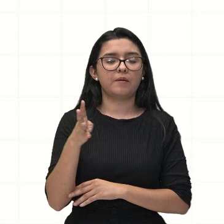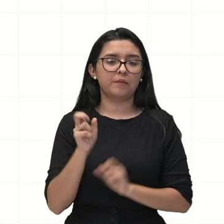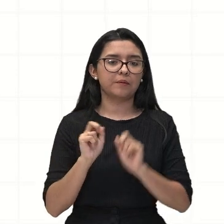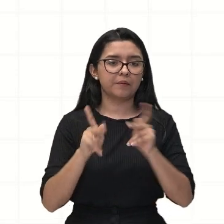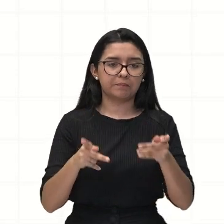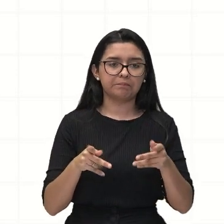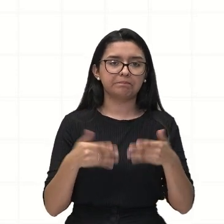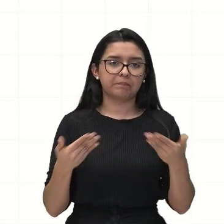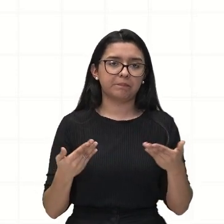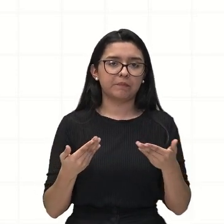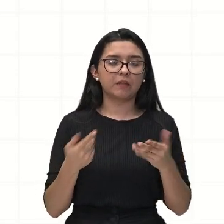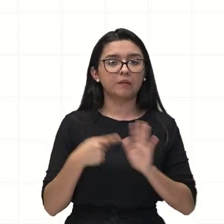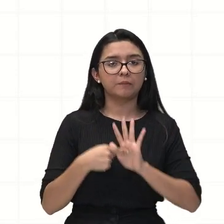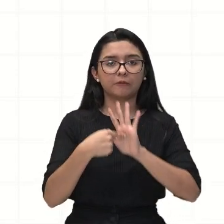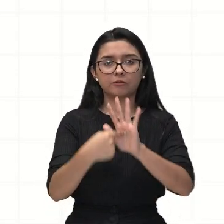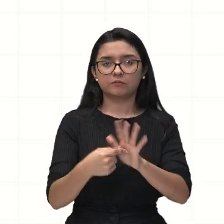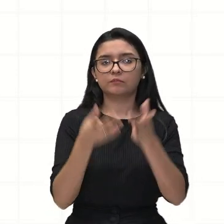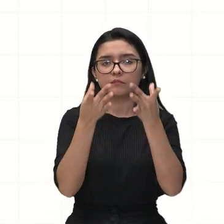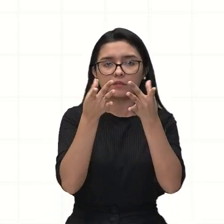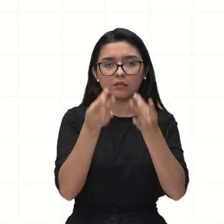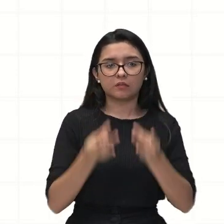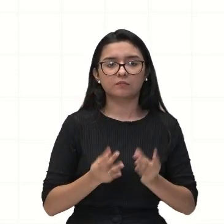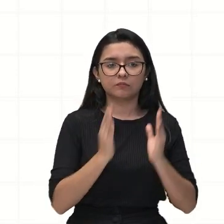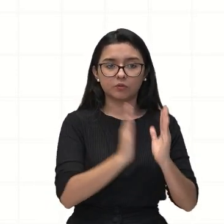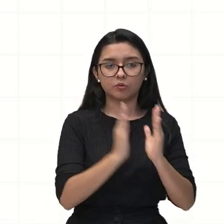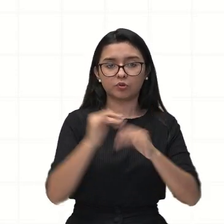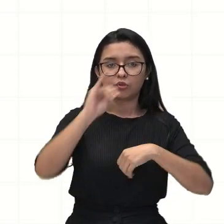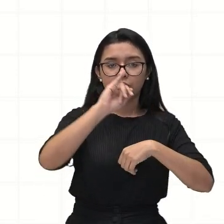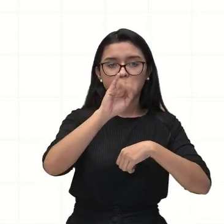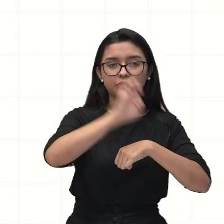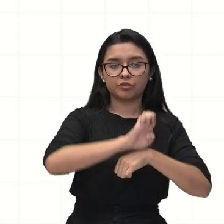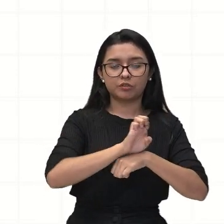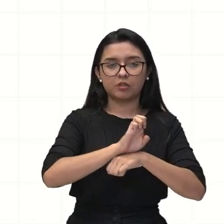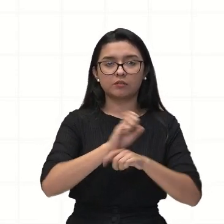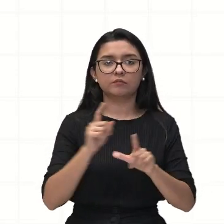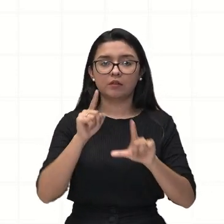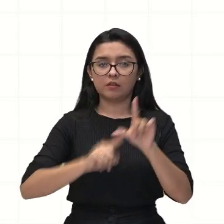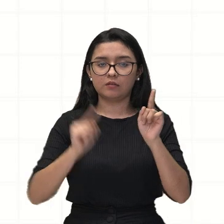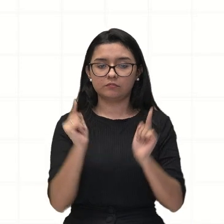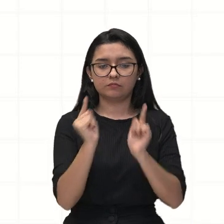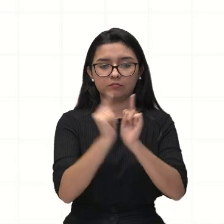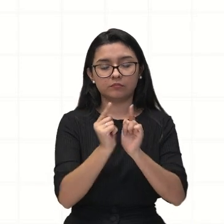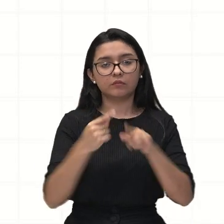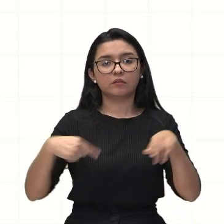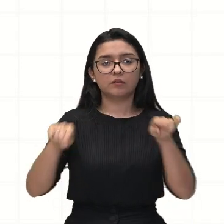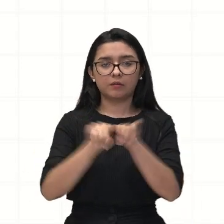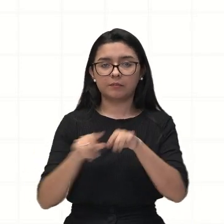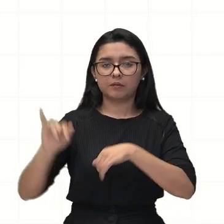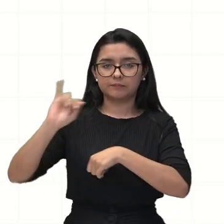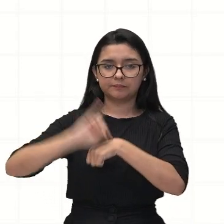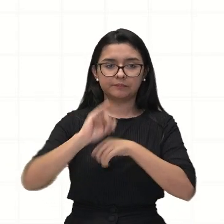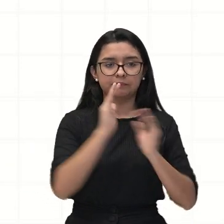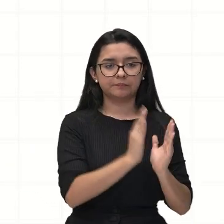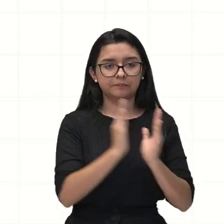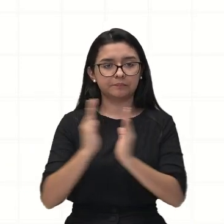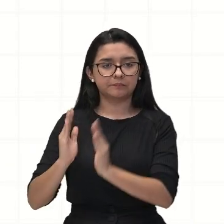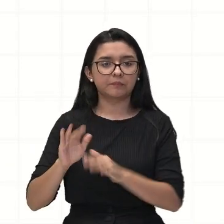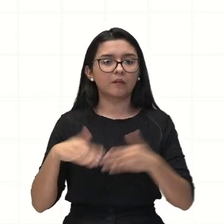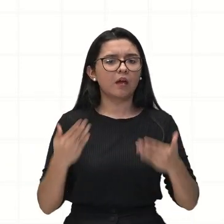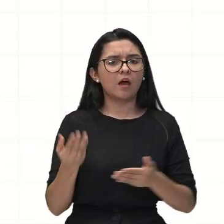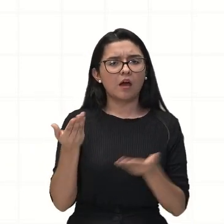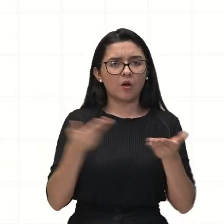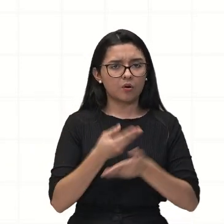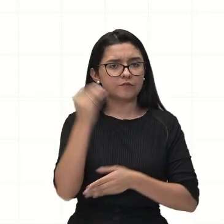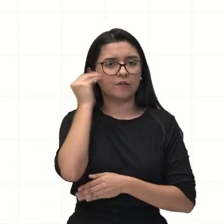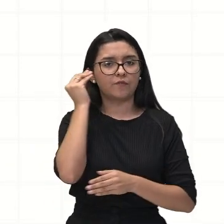da nossa tabela, né? São os estados, com suas siglas e suas respectivas capitais. Agora vamos ver aqui uma